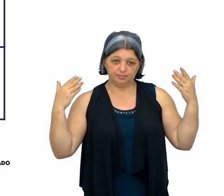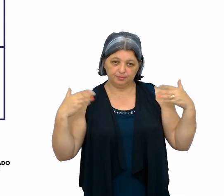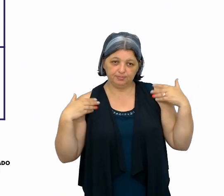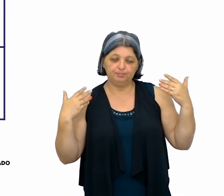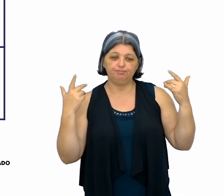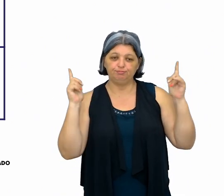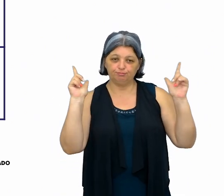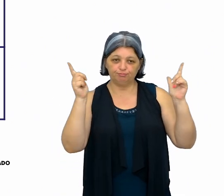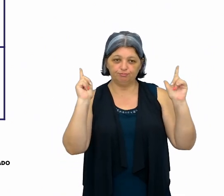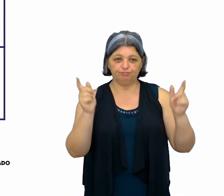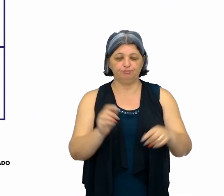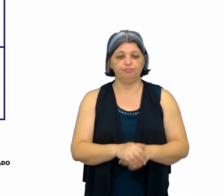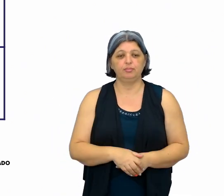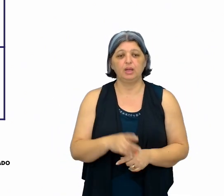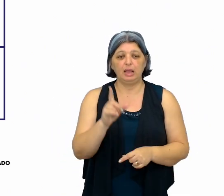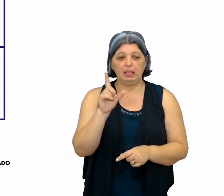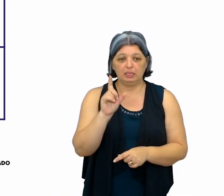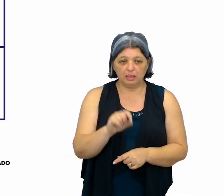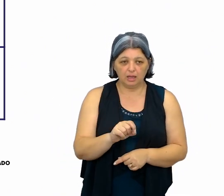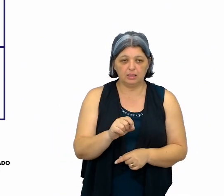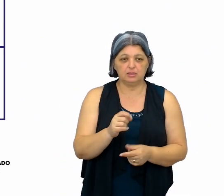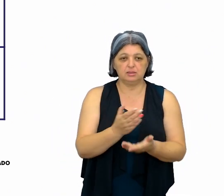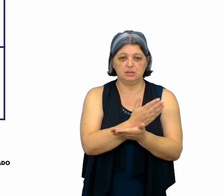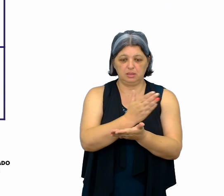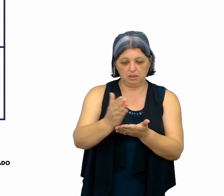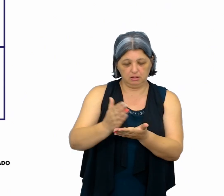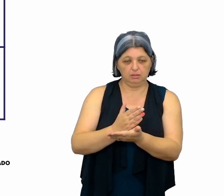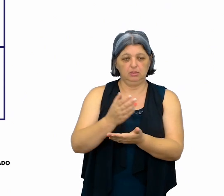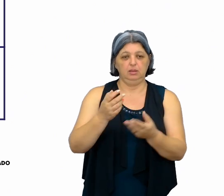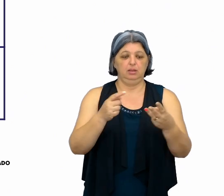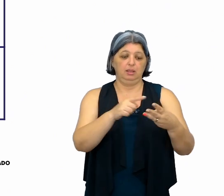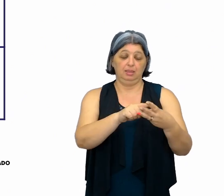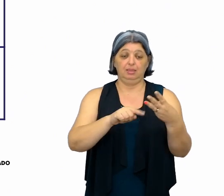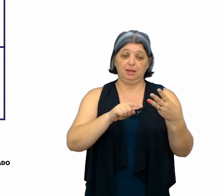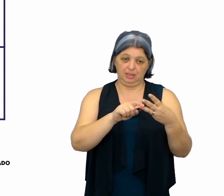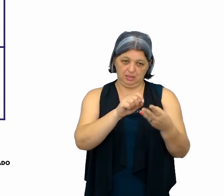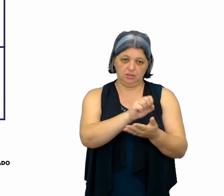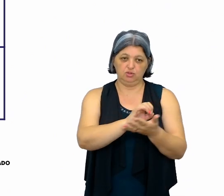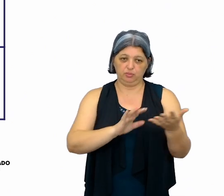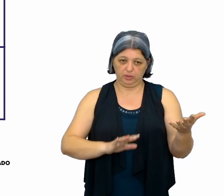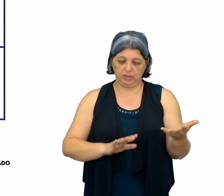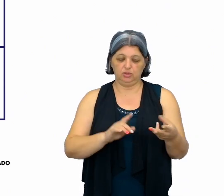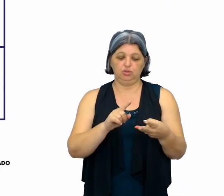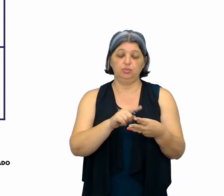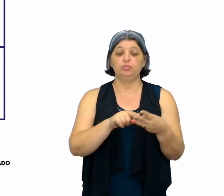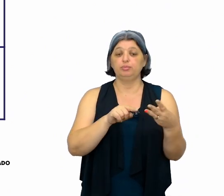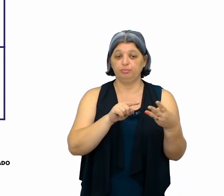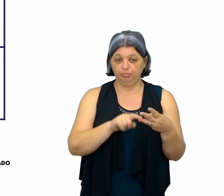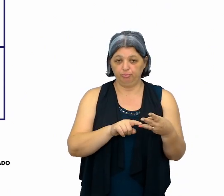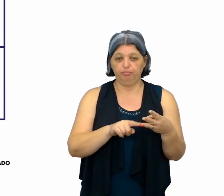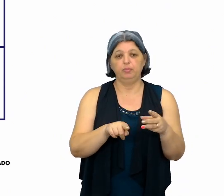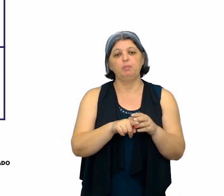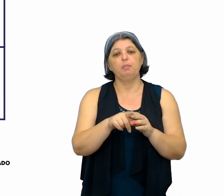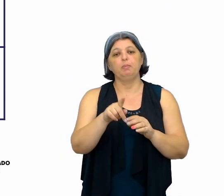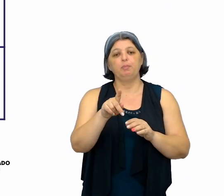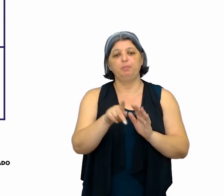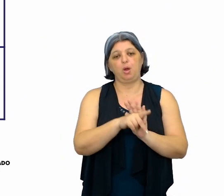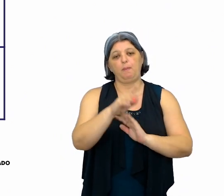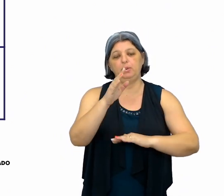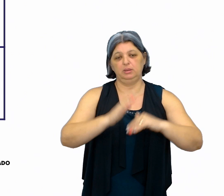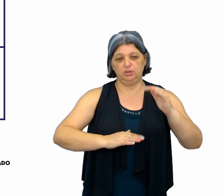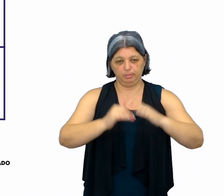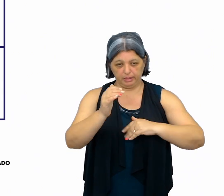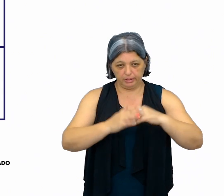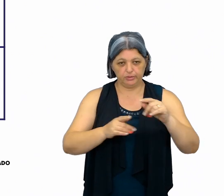da aula 10, ela está dividida em 3 atividades, que são as atividades de pôr a mão na massa, de